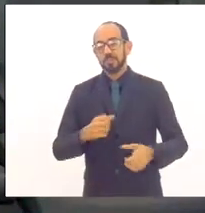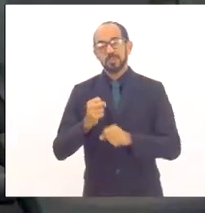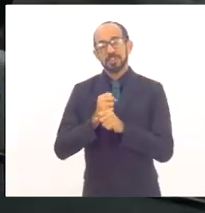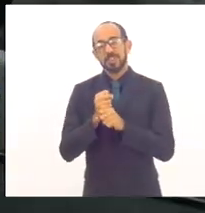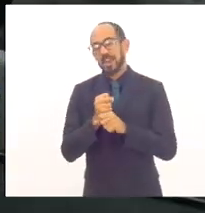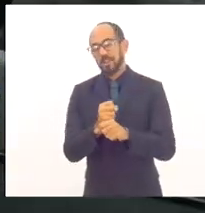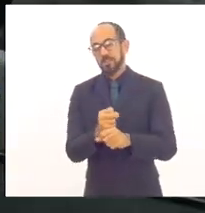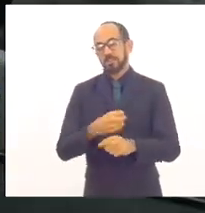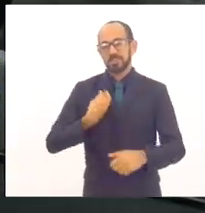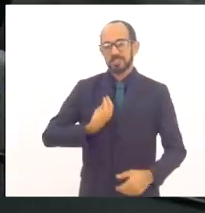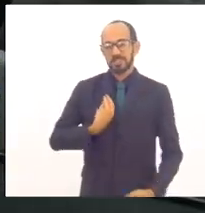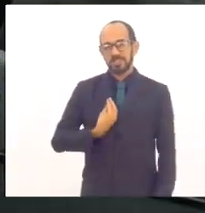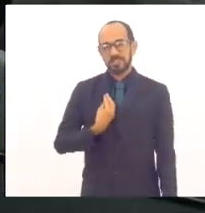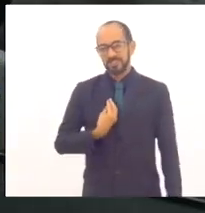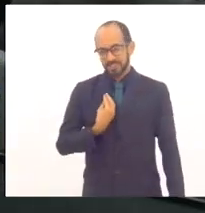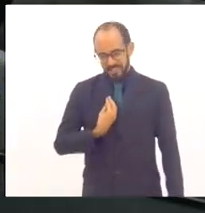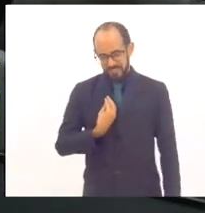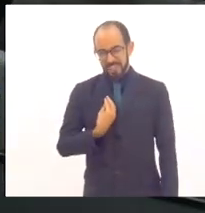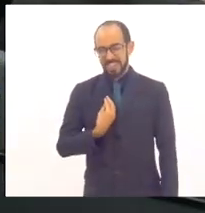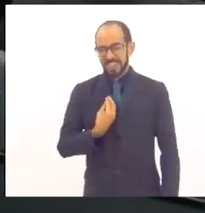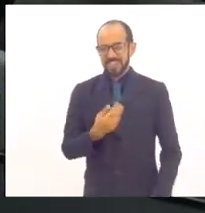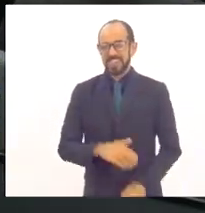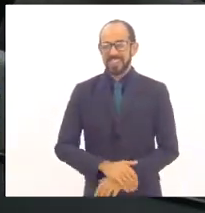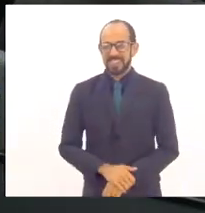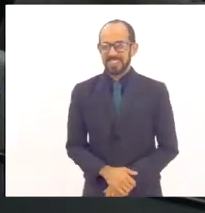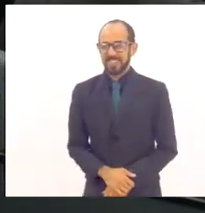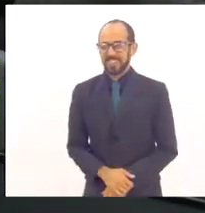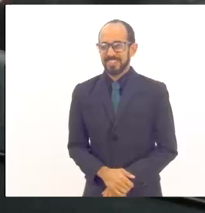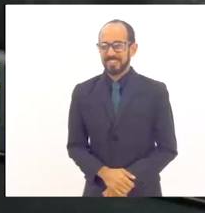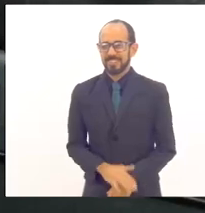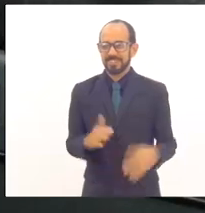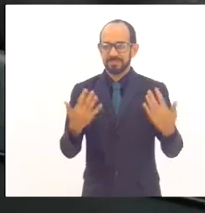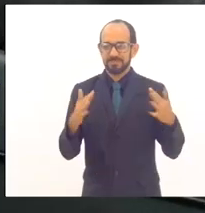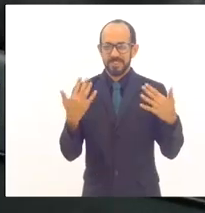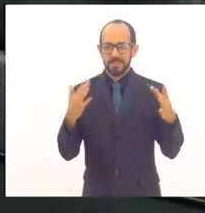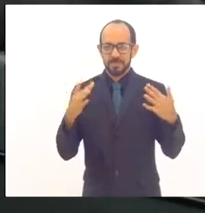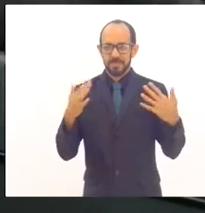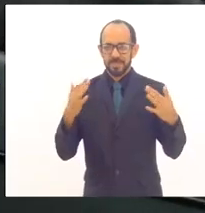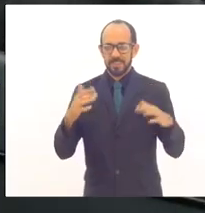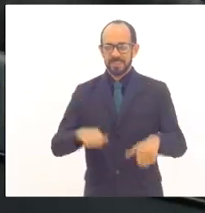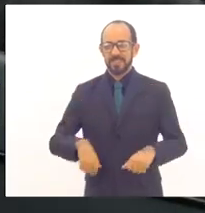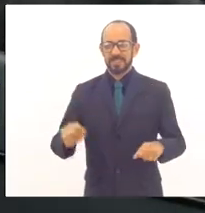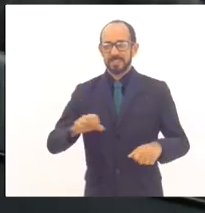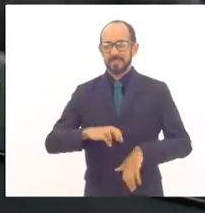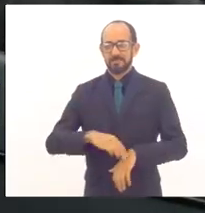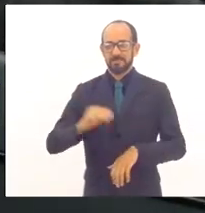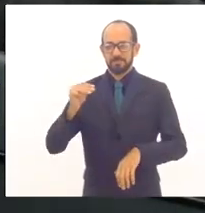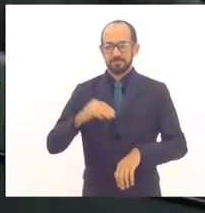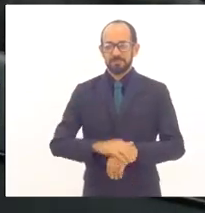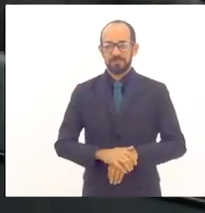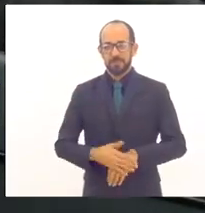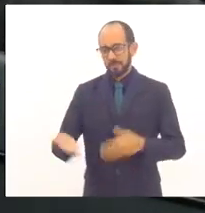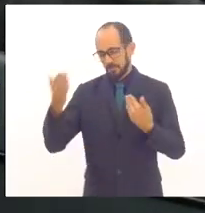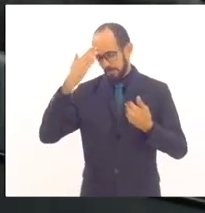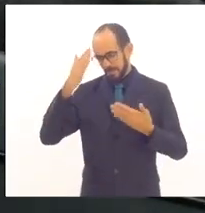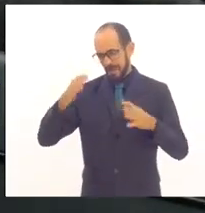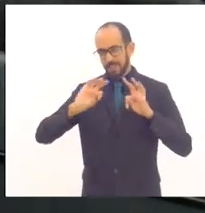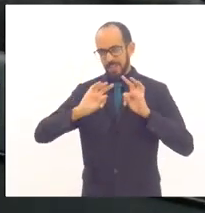muitos anos de vida. Maravilha. Parabéns, mestre Everaldo. Obrigado a